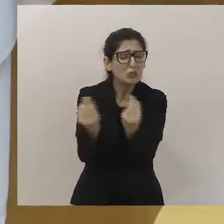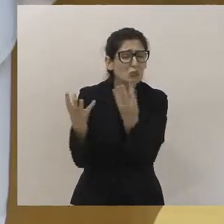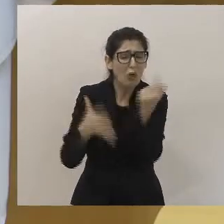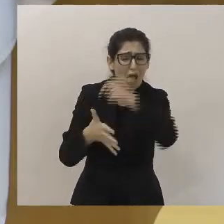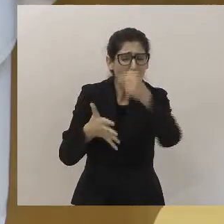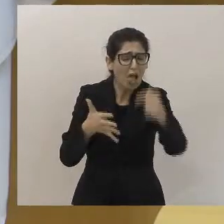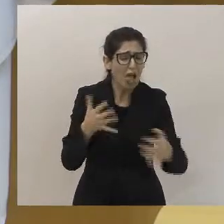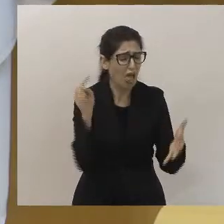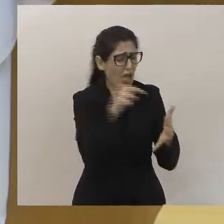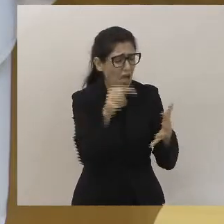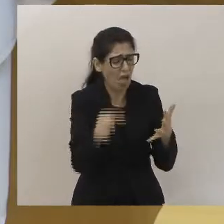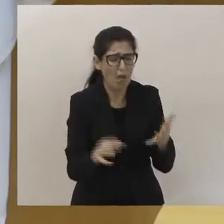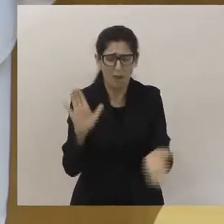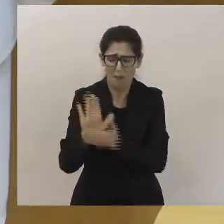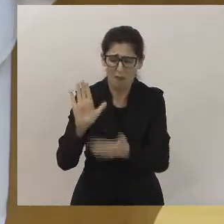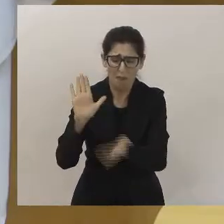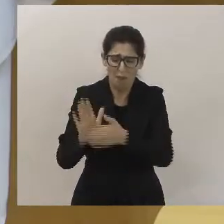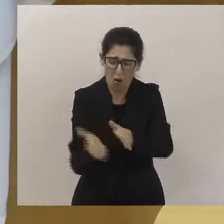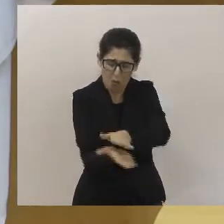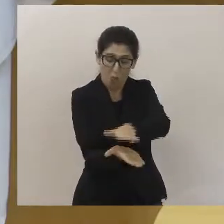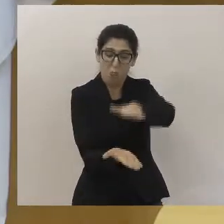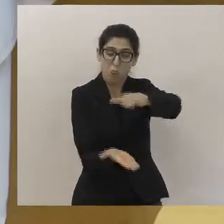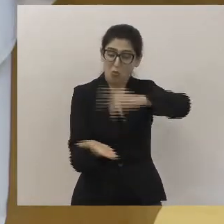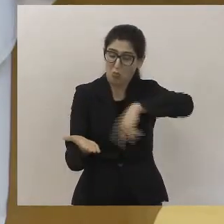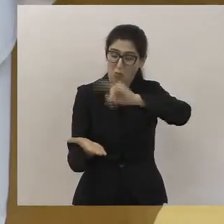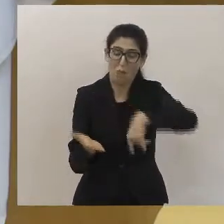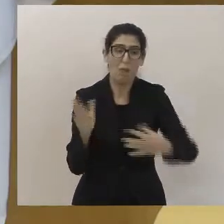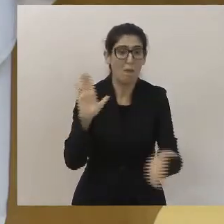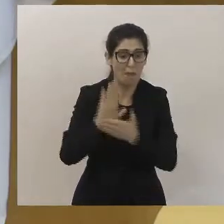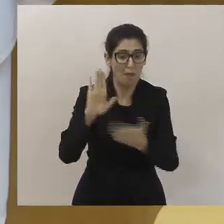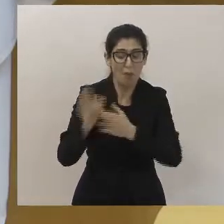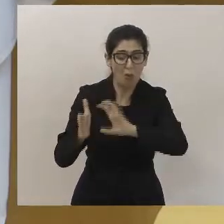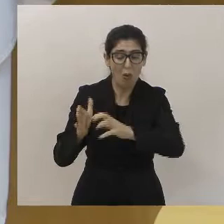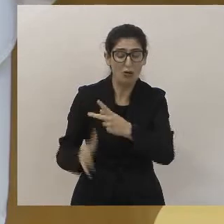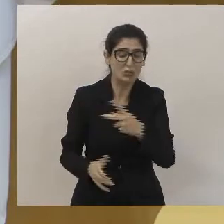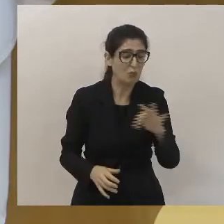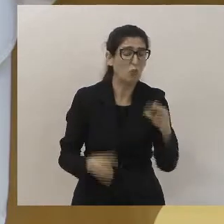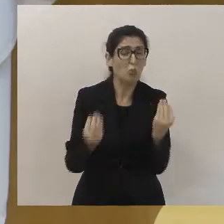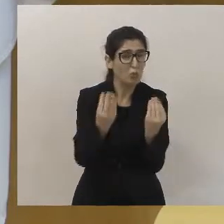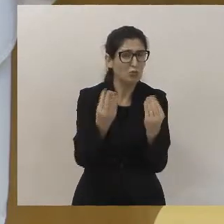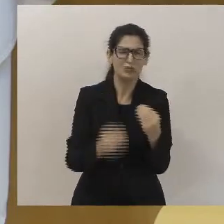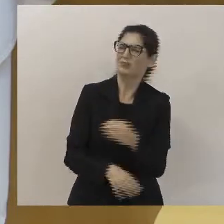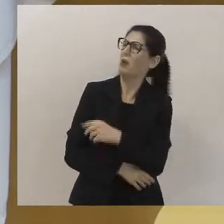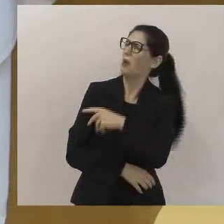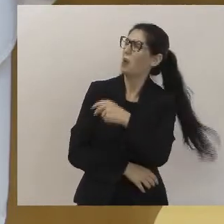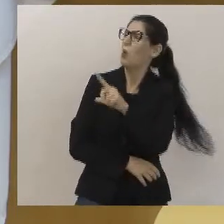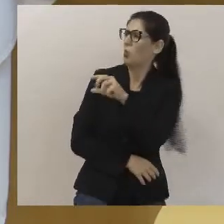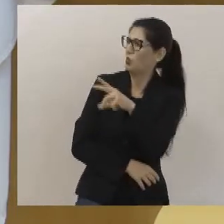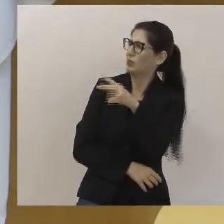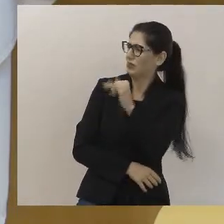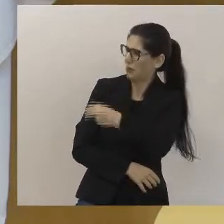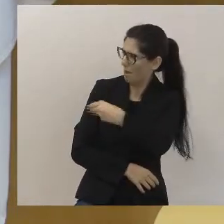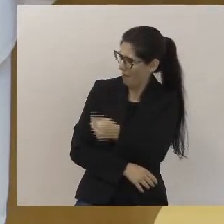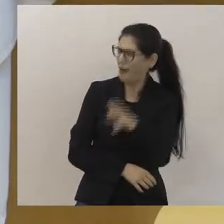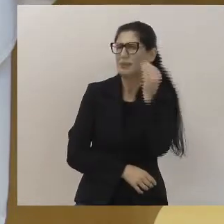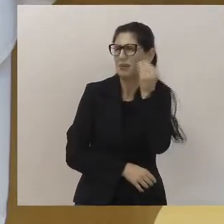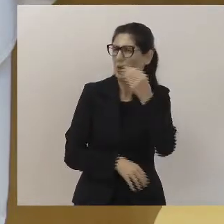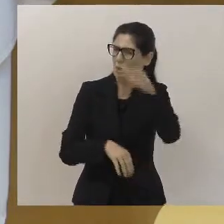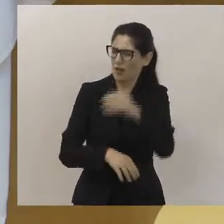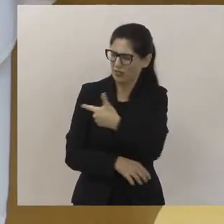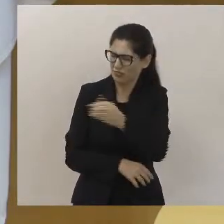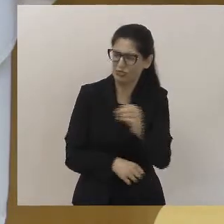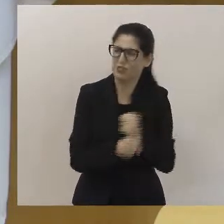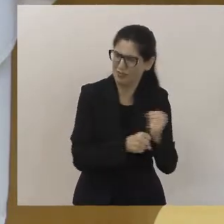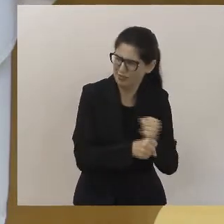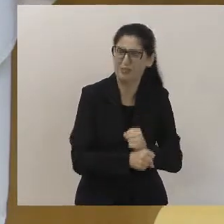vereadora lucimar porque ela é uma pessoa experiente já tem mais de 20 anos de prefeitura o atual prefeito isaías e não servidor